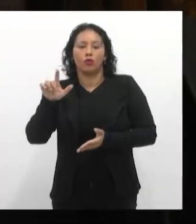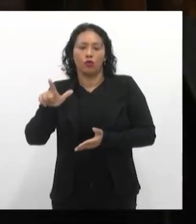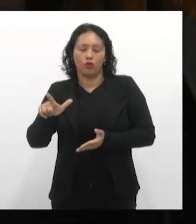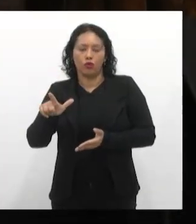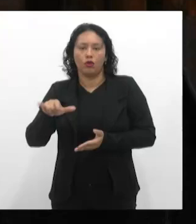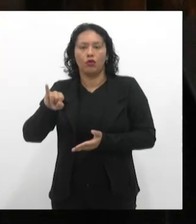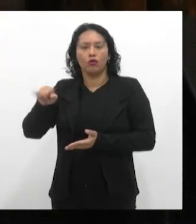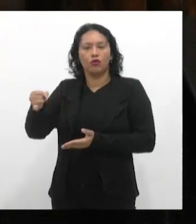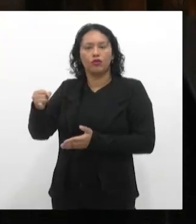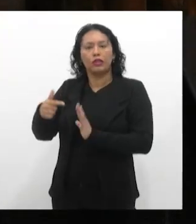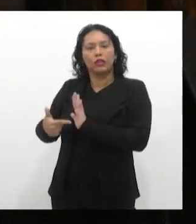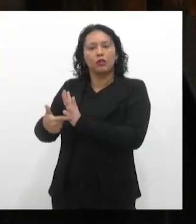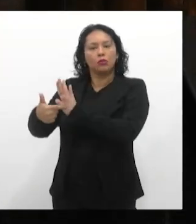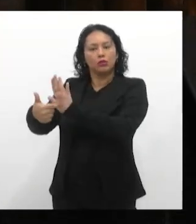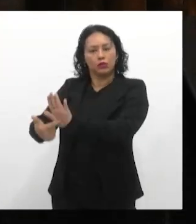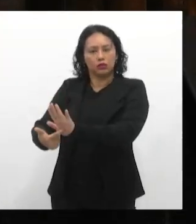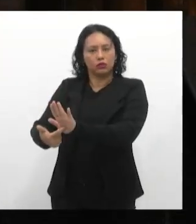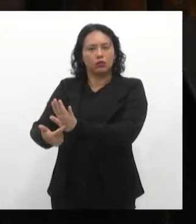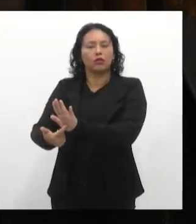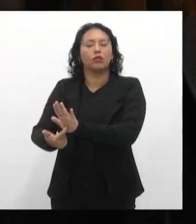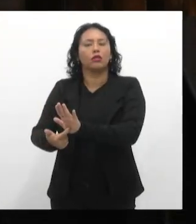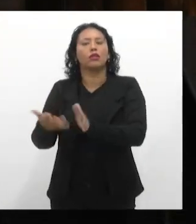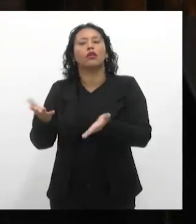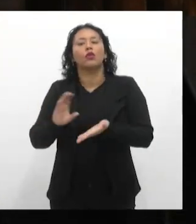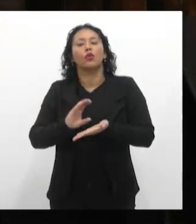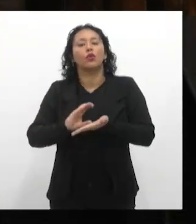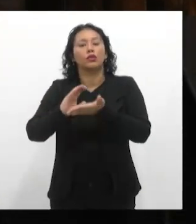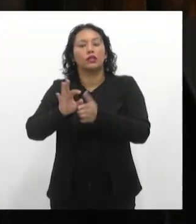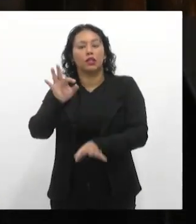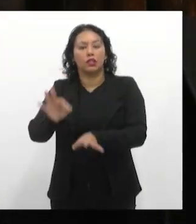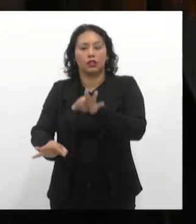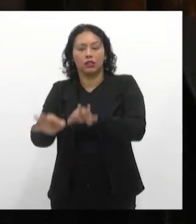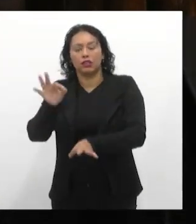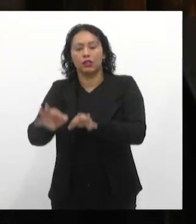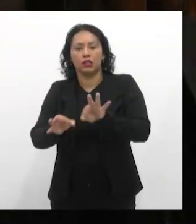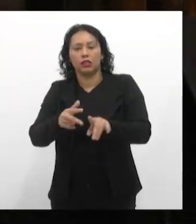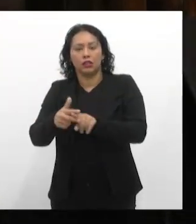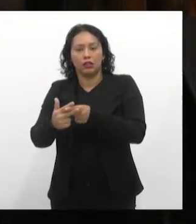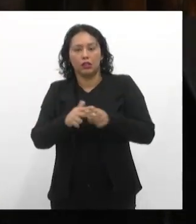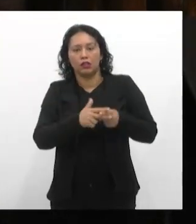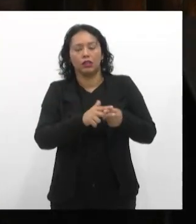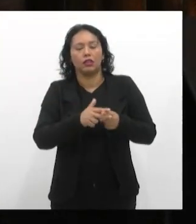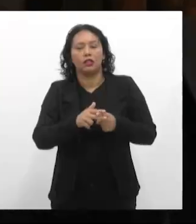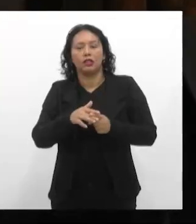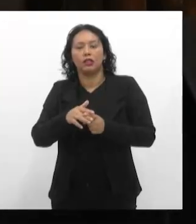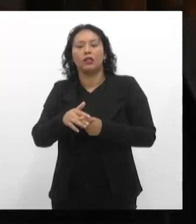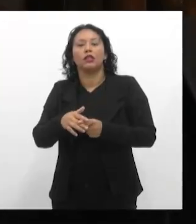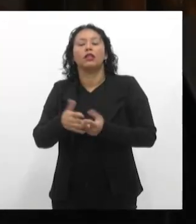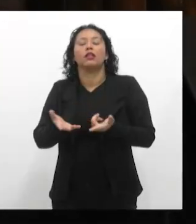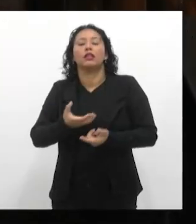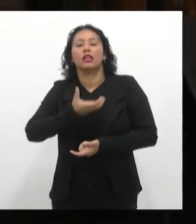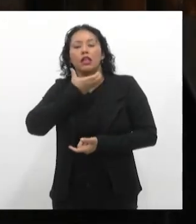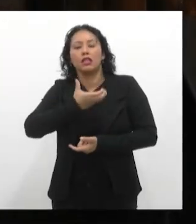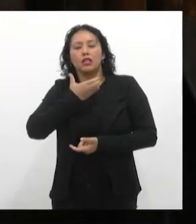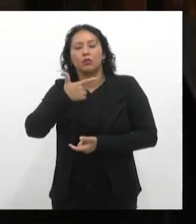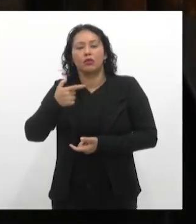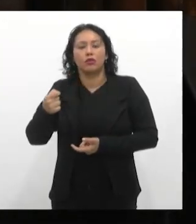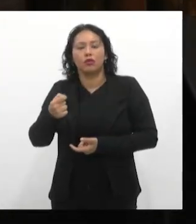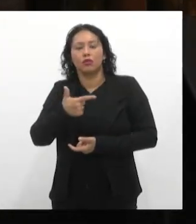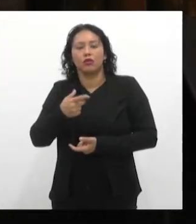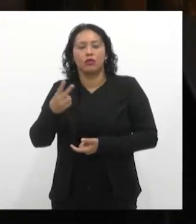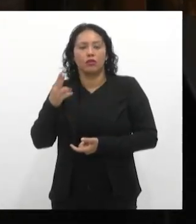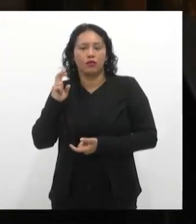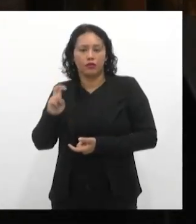onde demonstrou que o mesmo Conselho Nacional de Justiça, em resolução de dezembro de 2025,